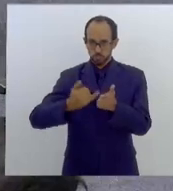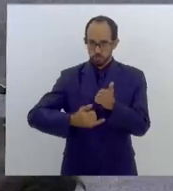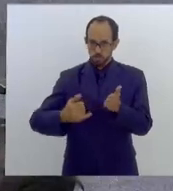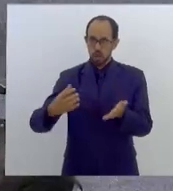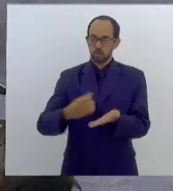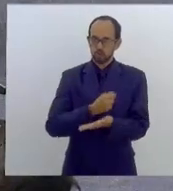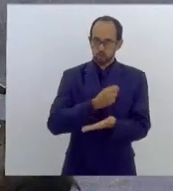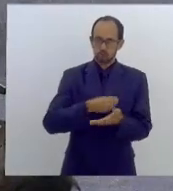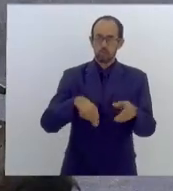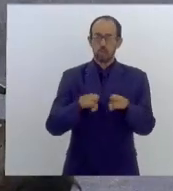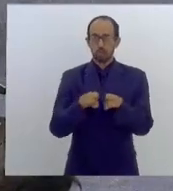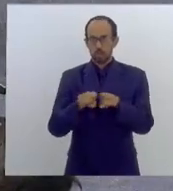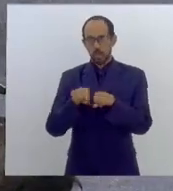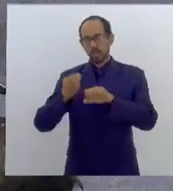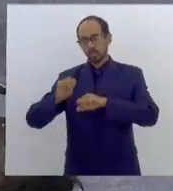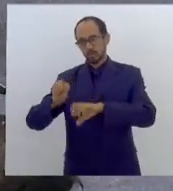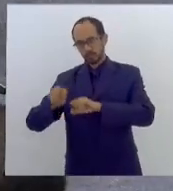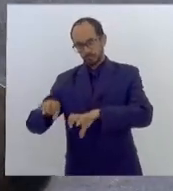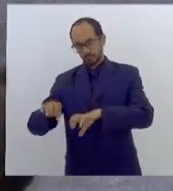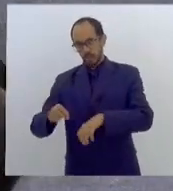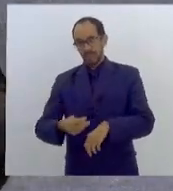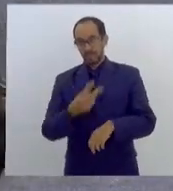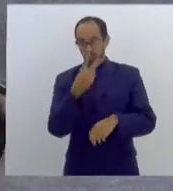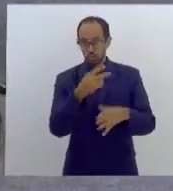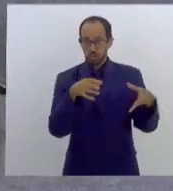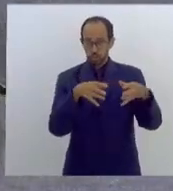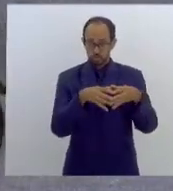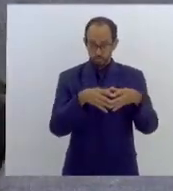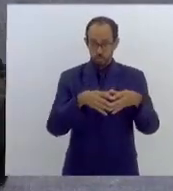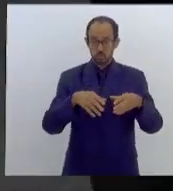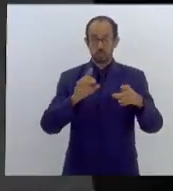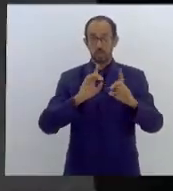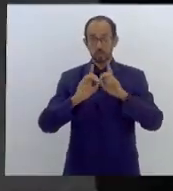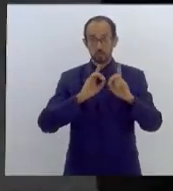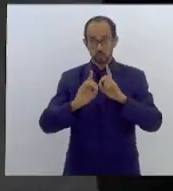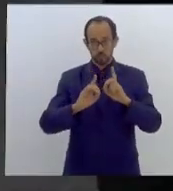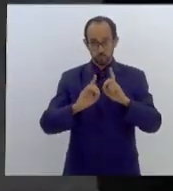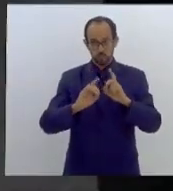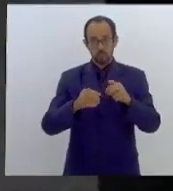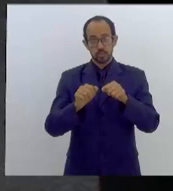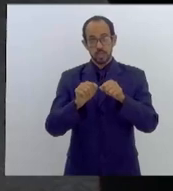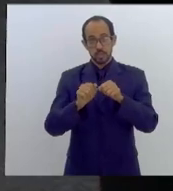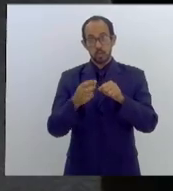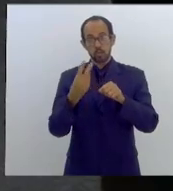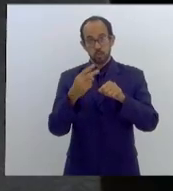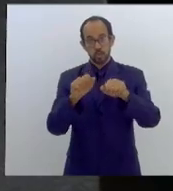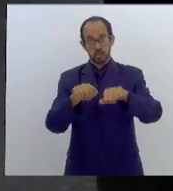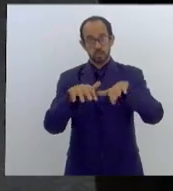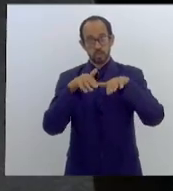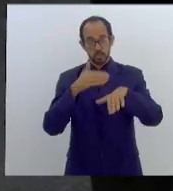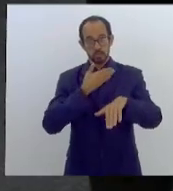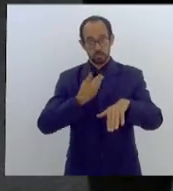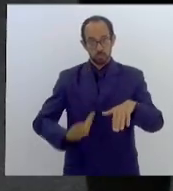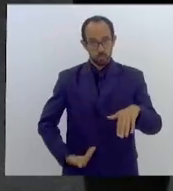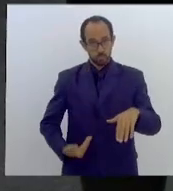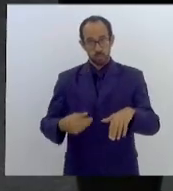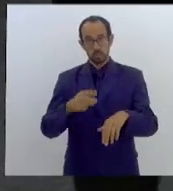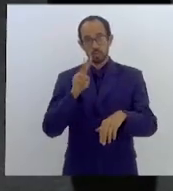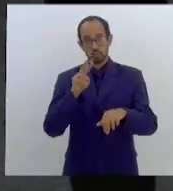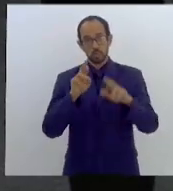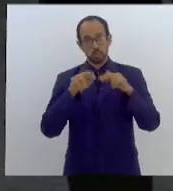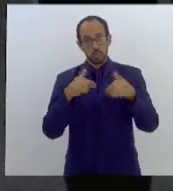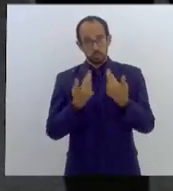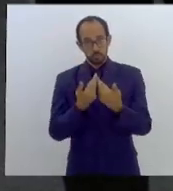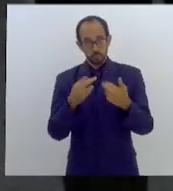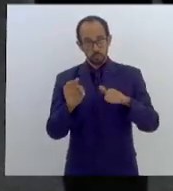Essas 2 comissões, para discutir esse assunto, produziram 2 audiências públicas e 2 reuniões